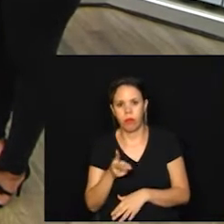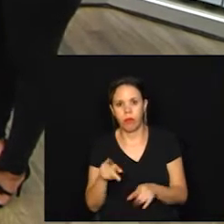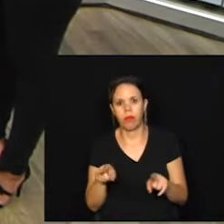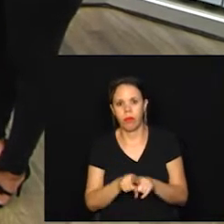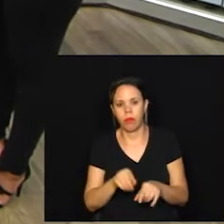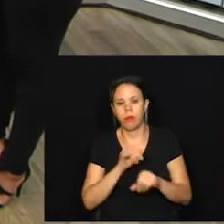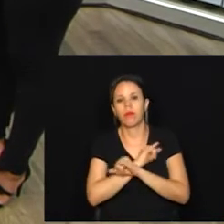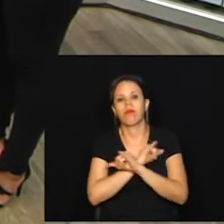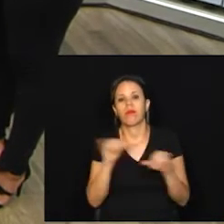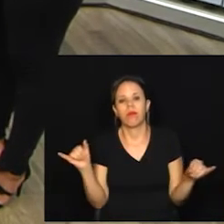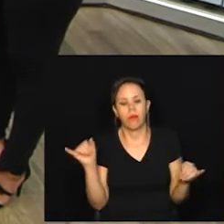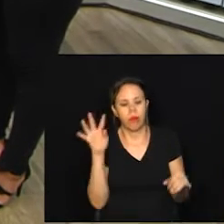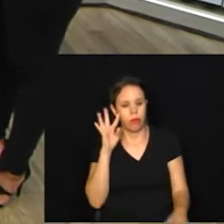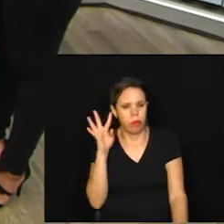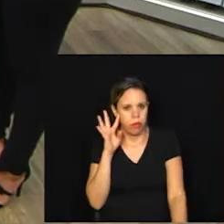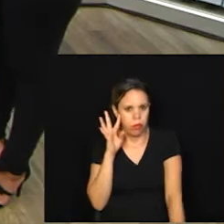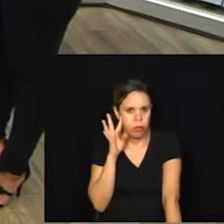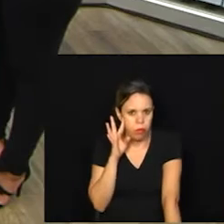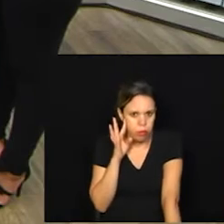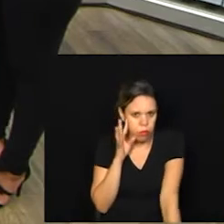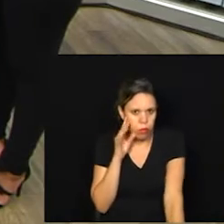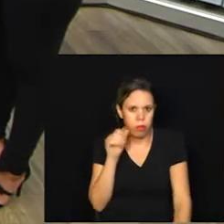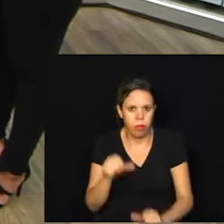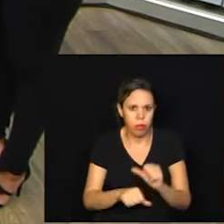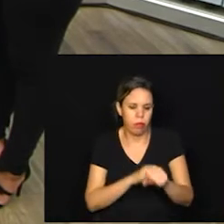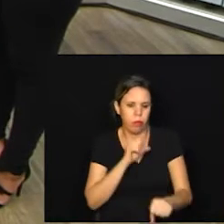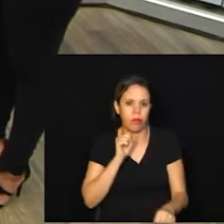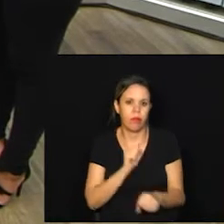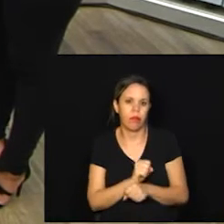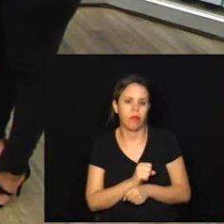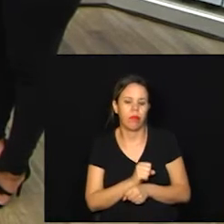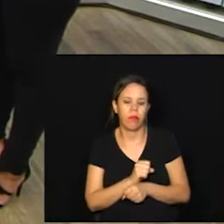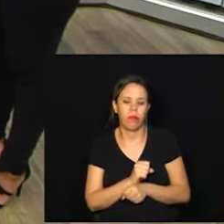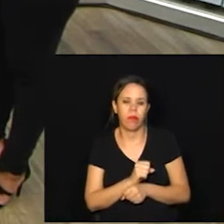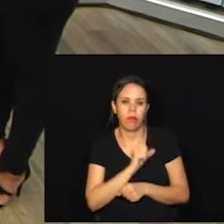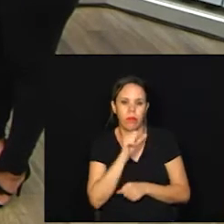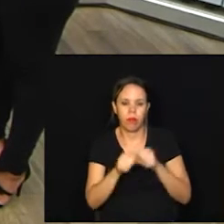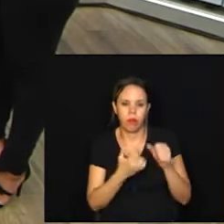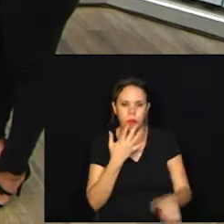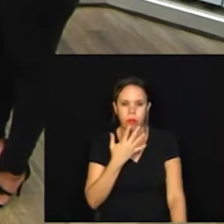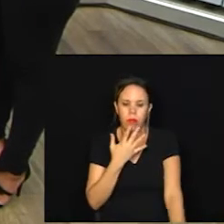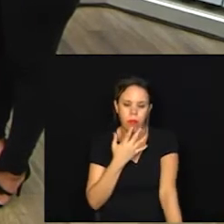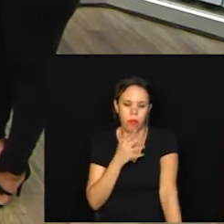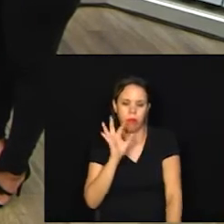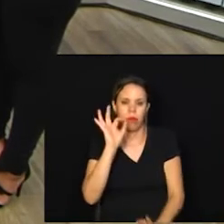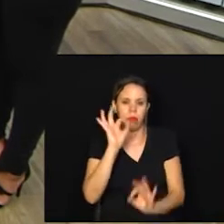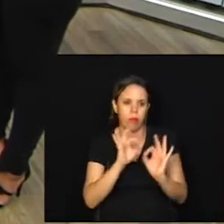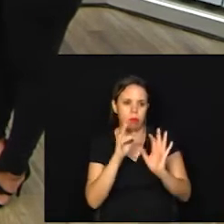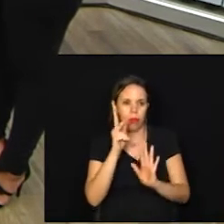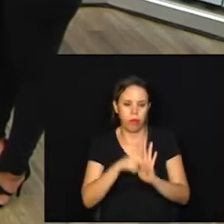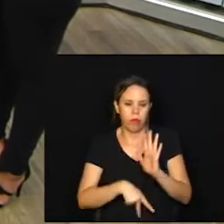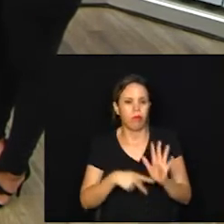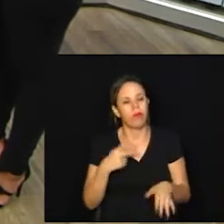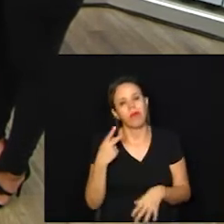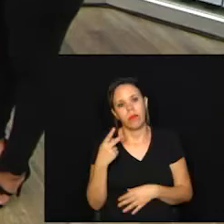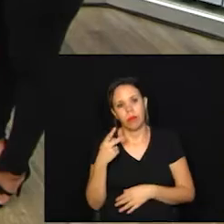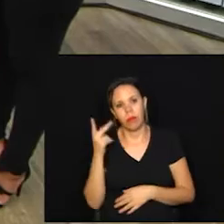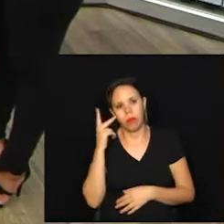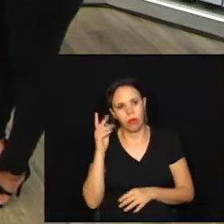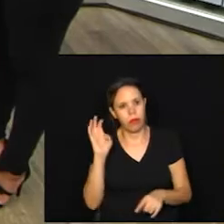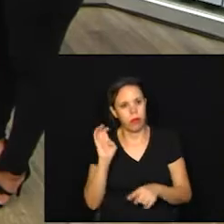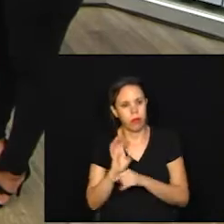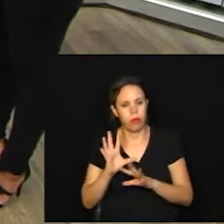foi anunciado que vai ser nesta quarta-feira. Então a gente aguarda também a reclassificação do Plano São Paulo. Que daí é o estado inteiro de São Paulo.